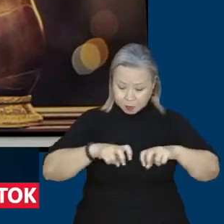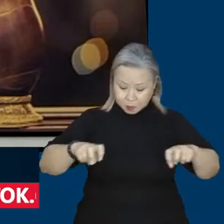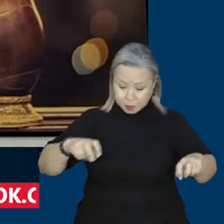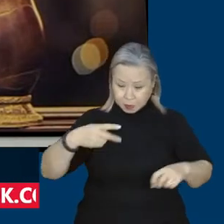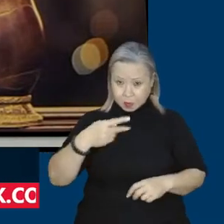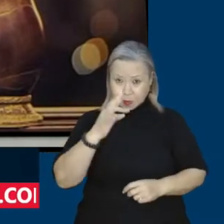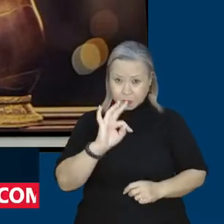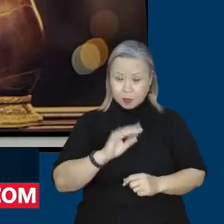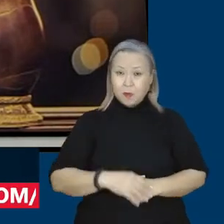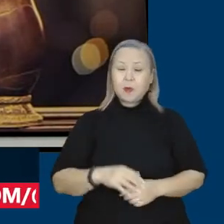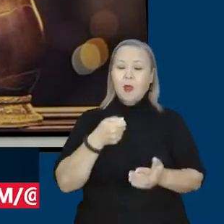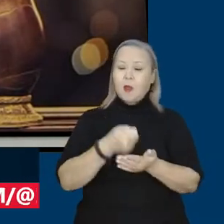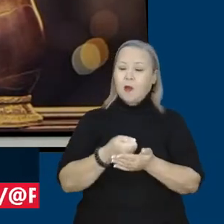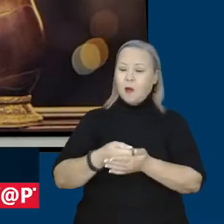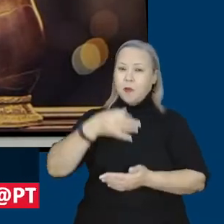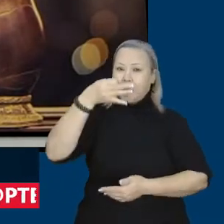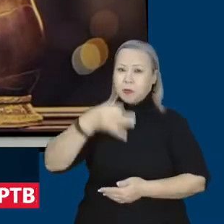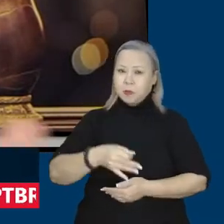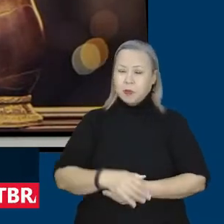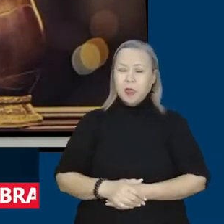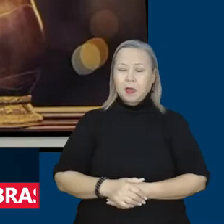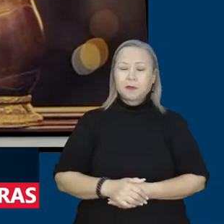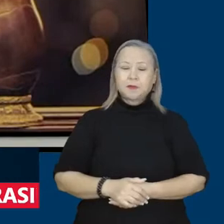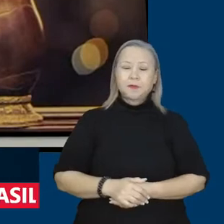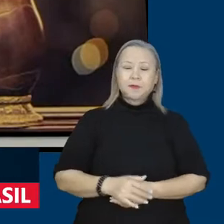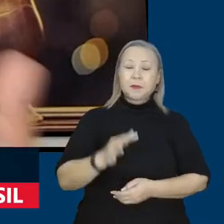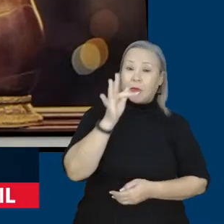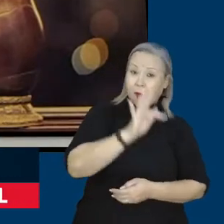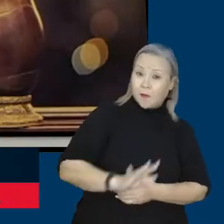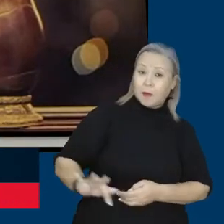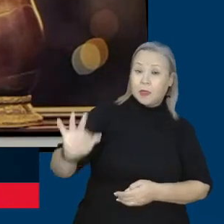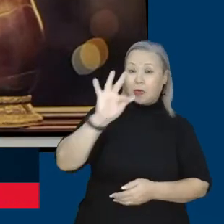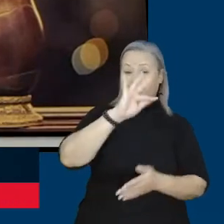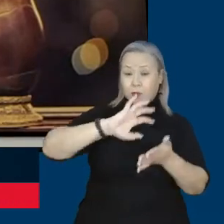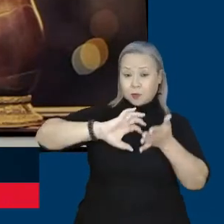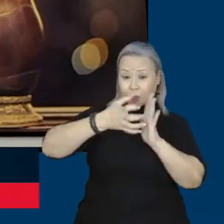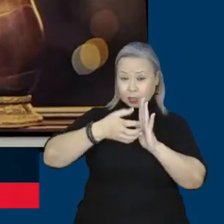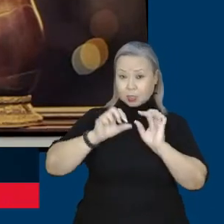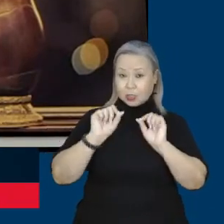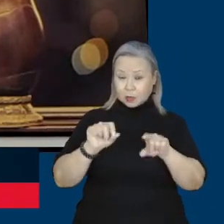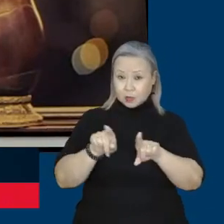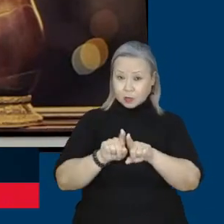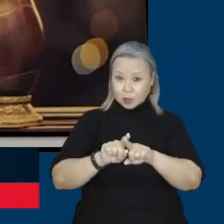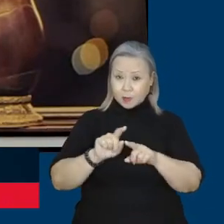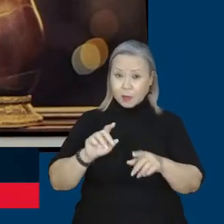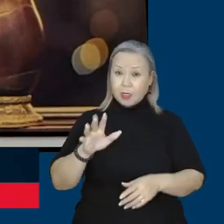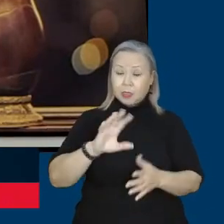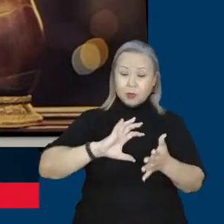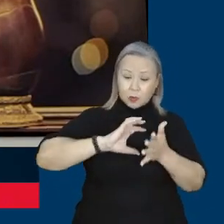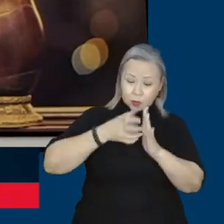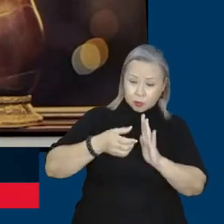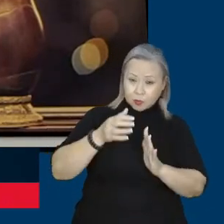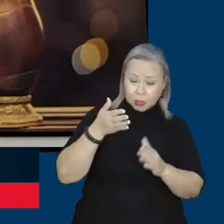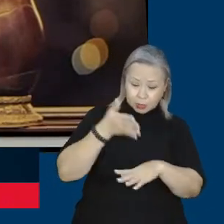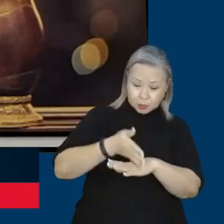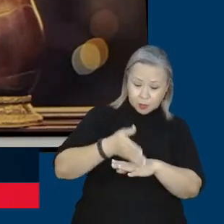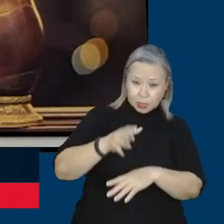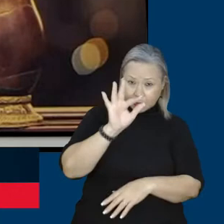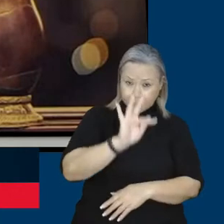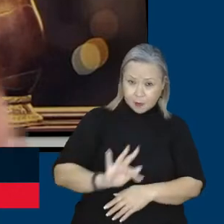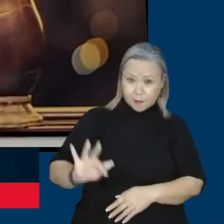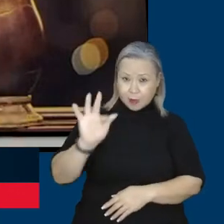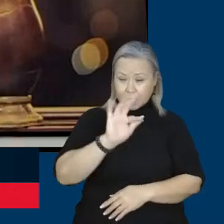pediáticos como toda a Federação e os aliados tanto os aliados na e